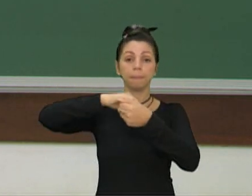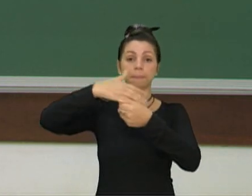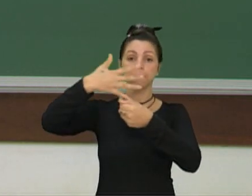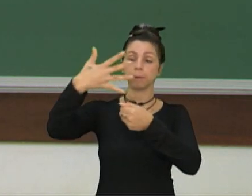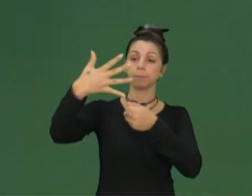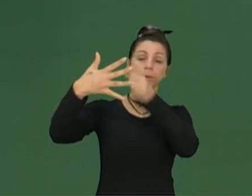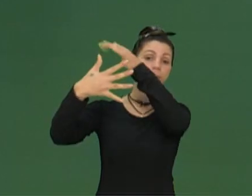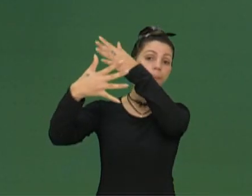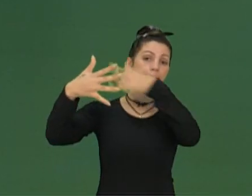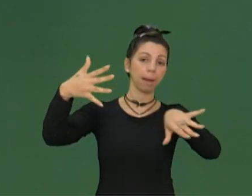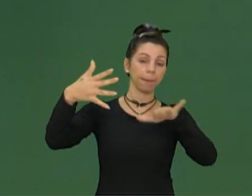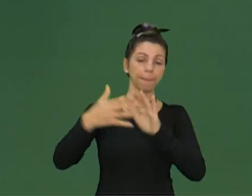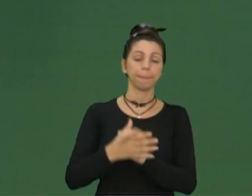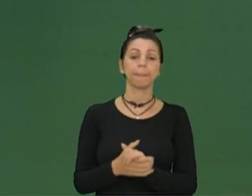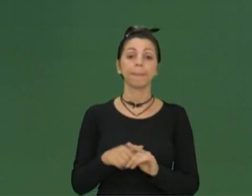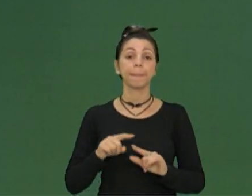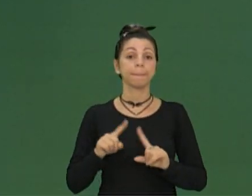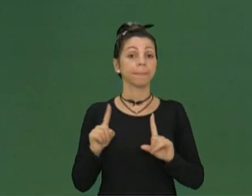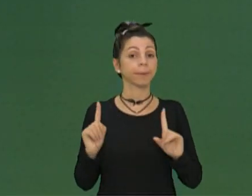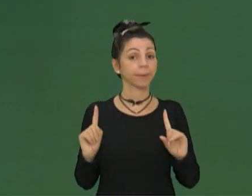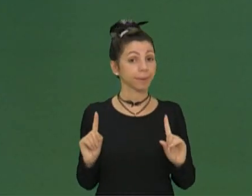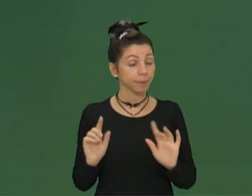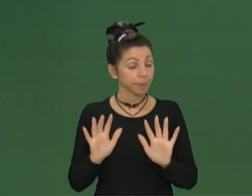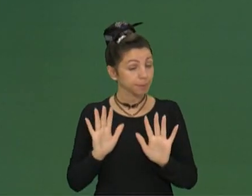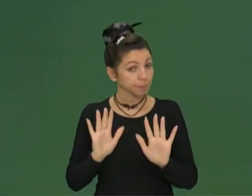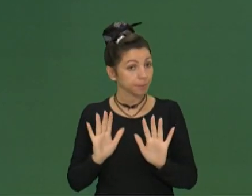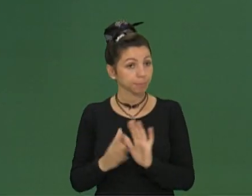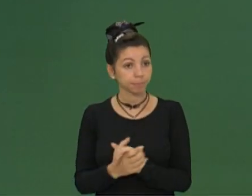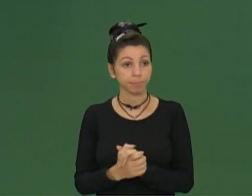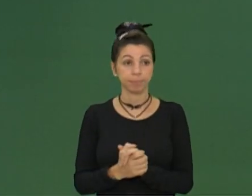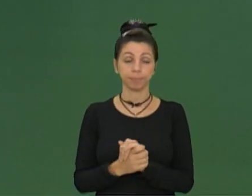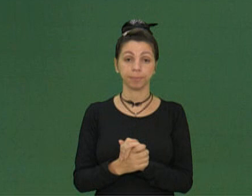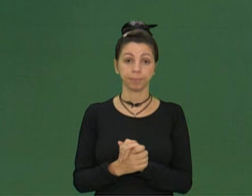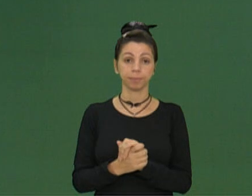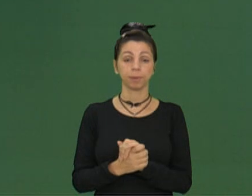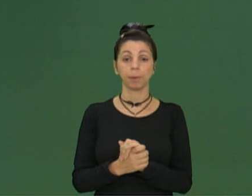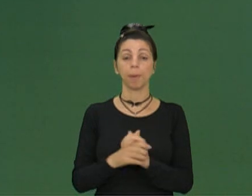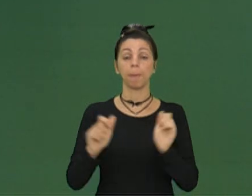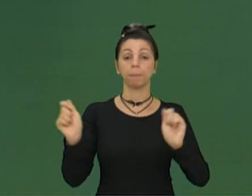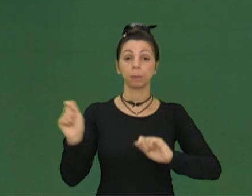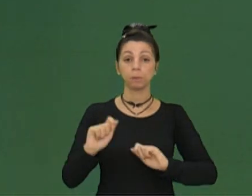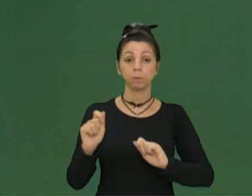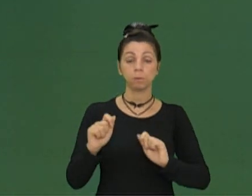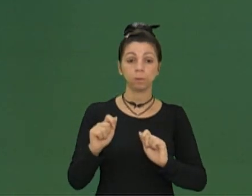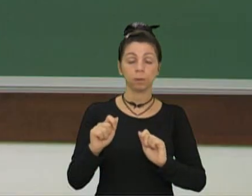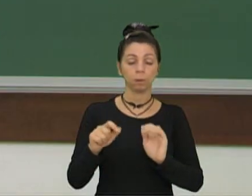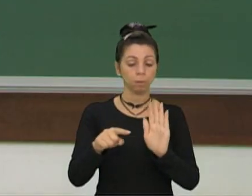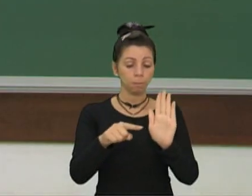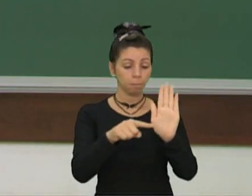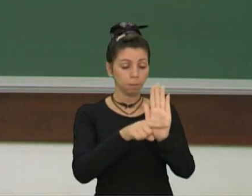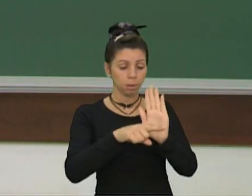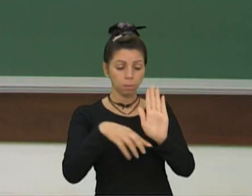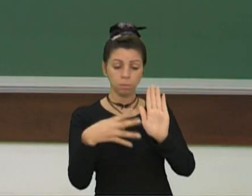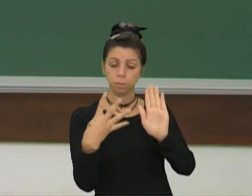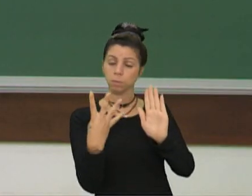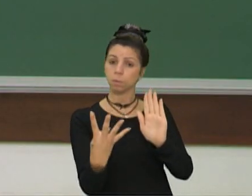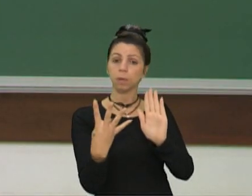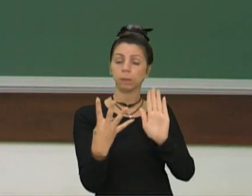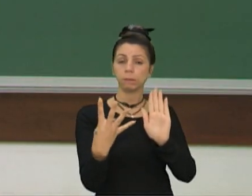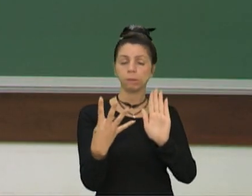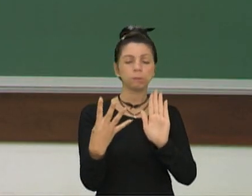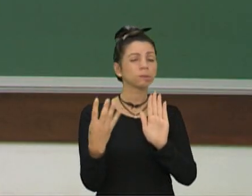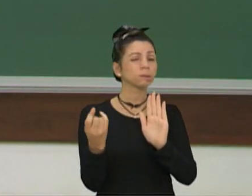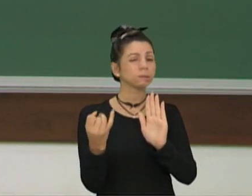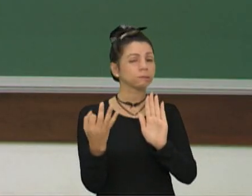certo? Mas, aqui, eu vou tirar a raiz do menos 4. Que número multiplicado por ele mesmo